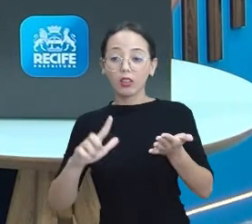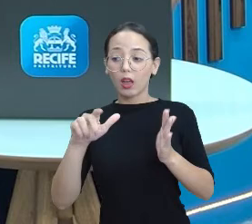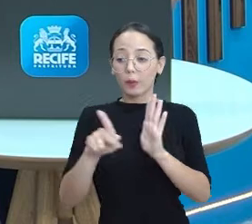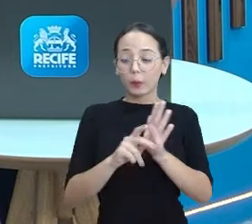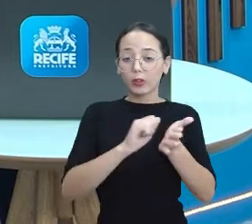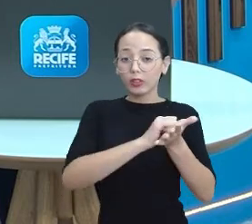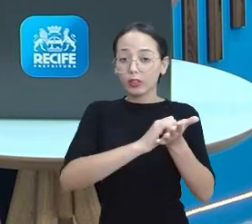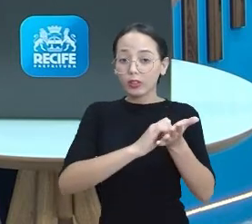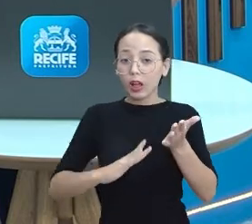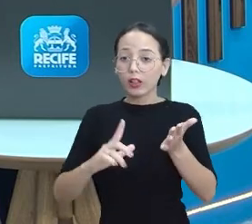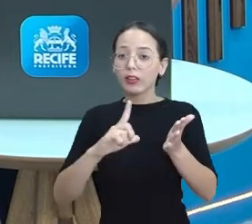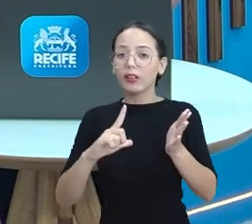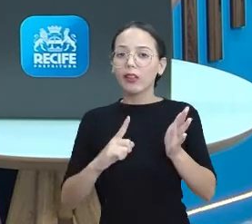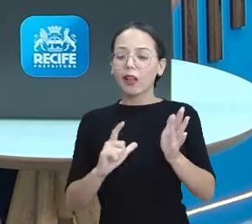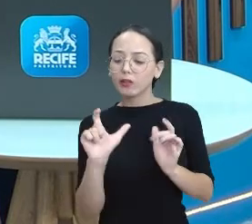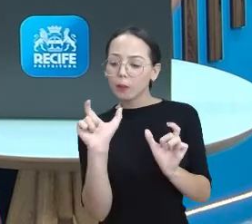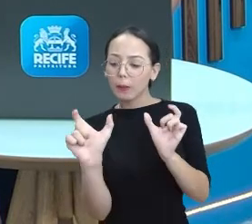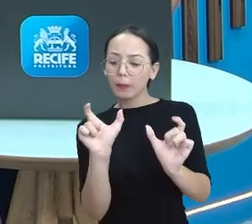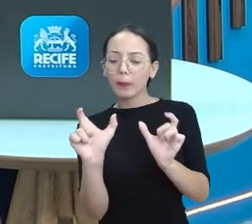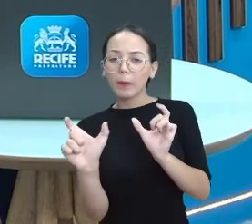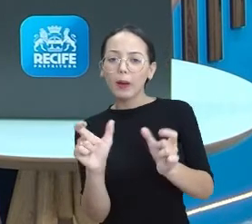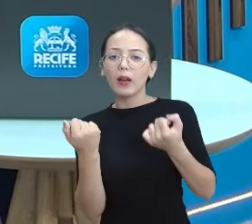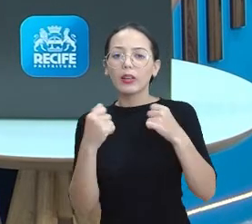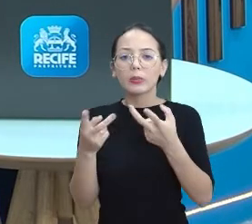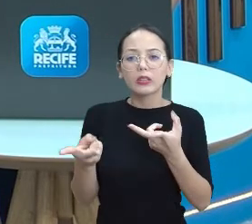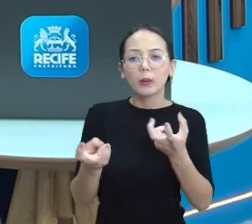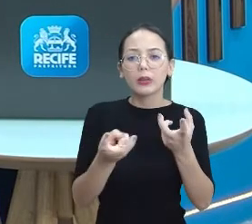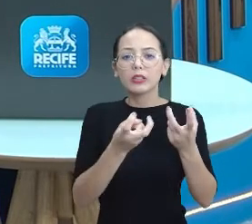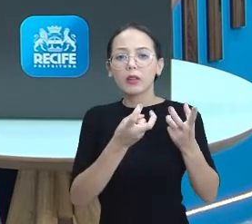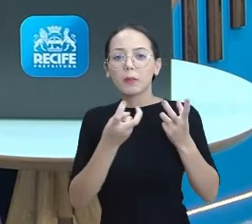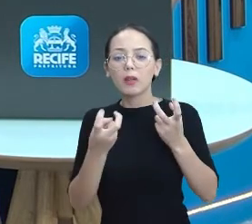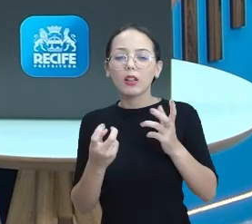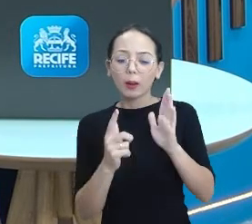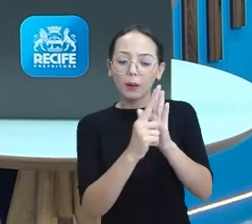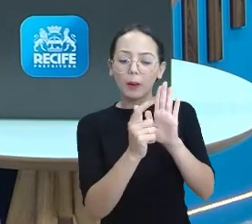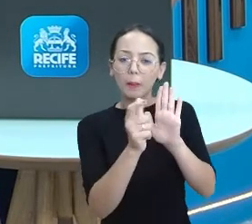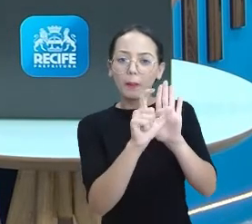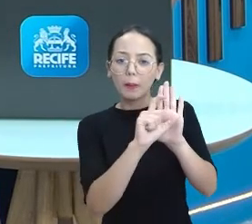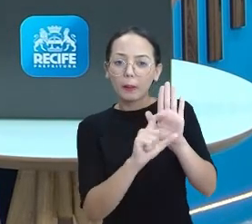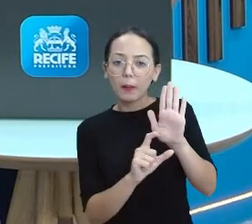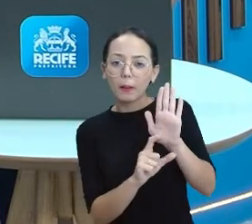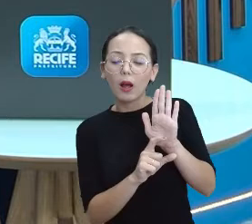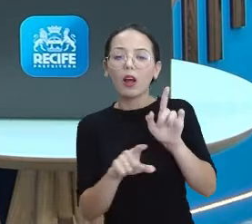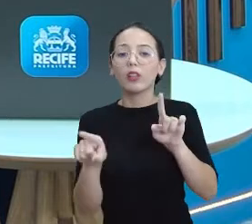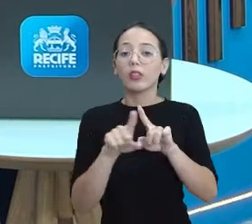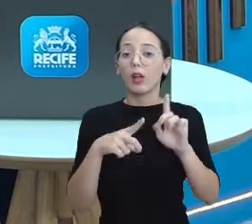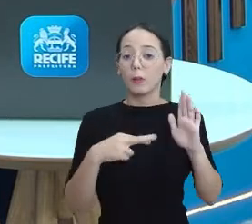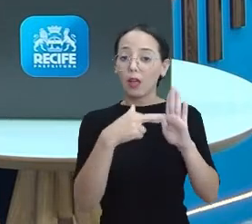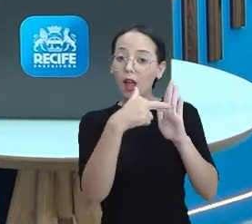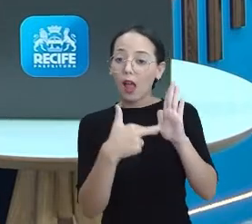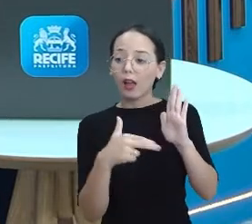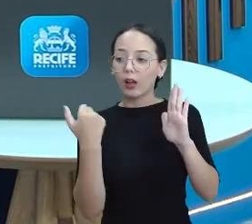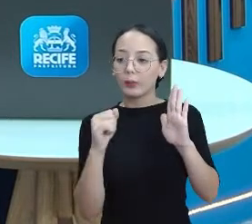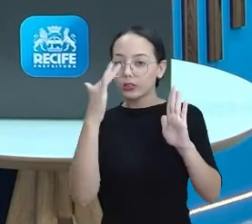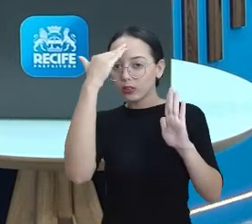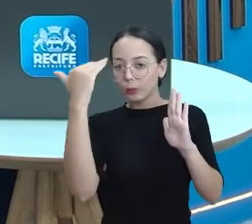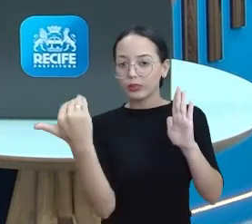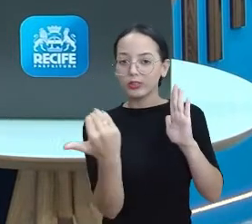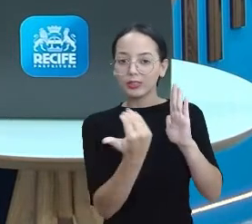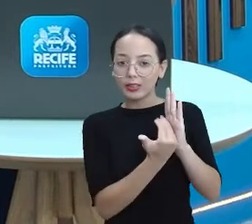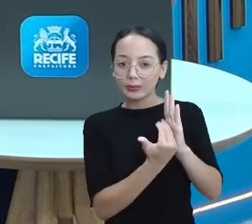atividade que tem fichinhas que precisam ser percebidas, que existem regras que precisam ser seguidas, e